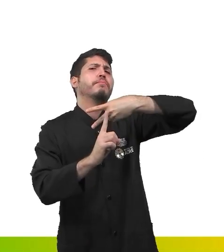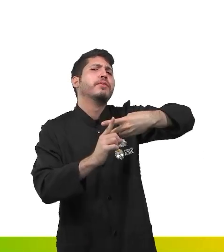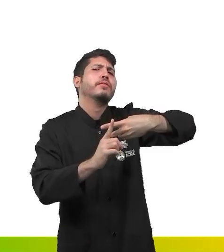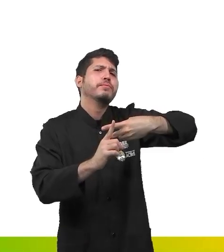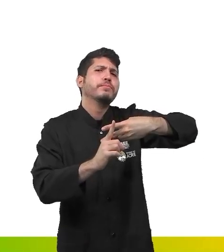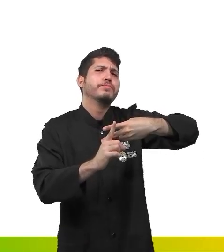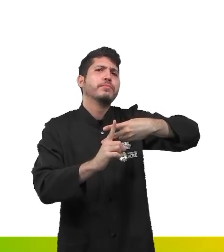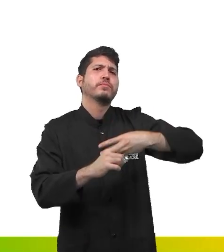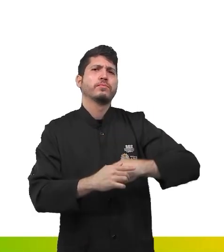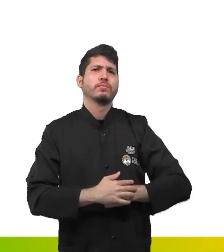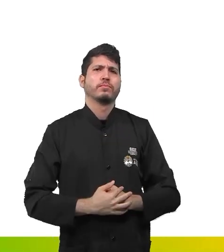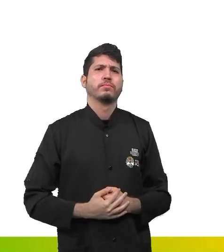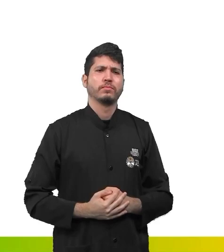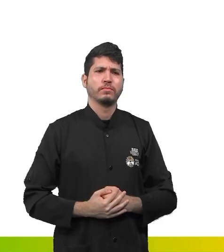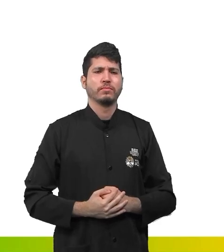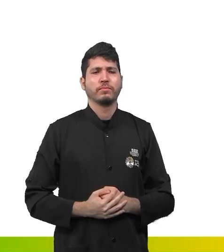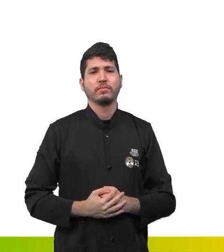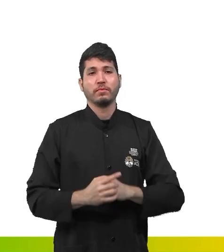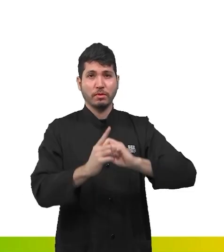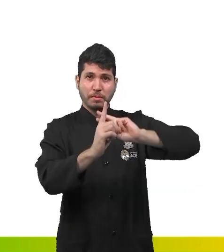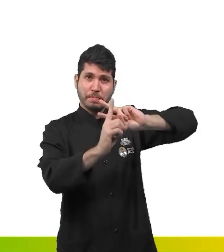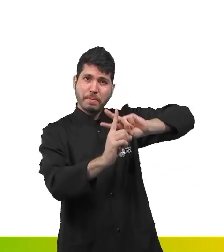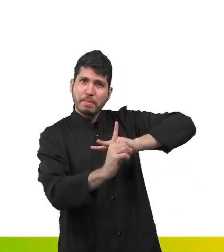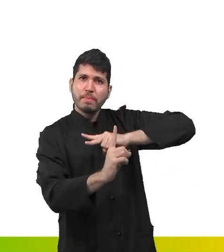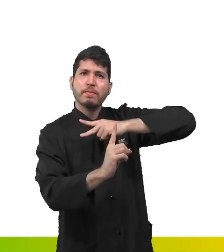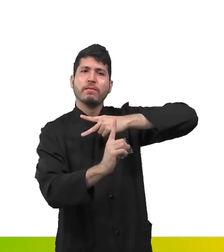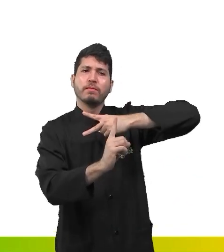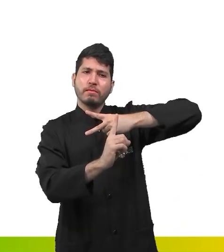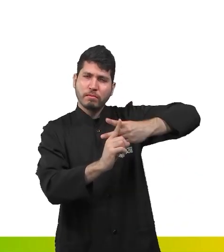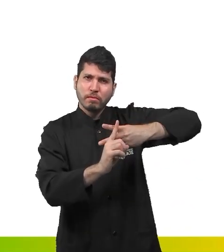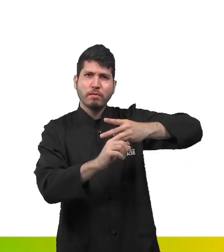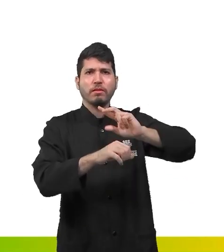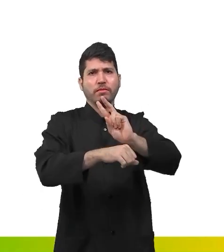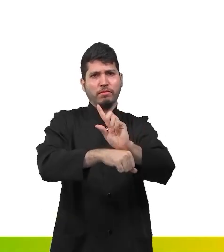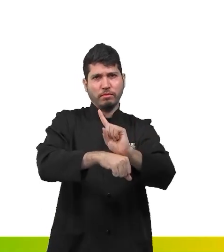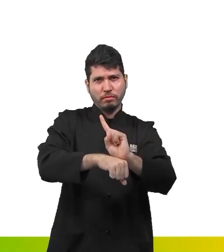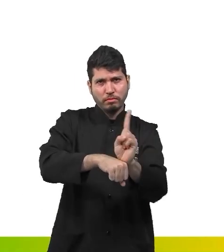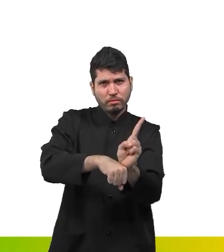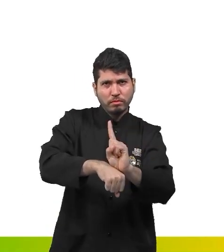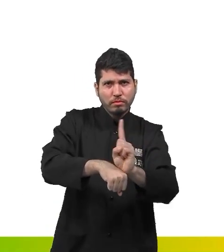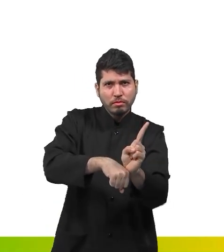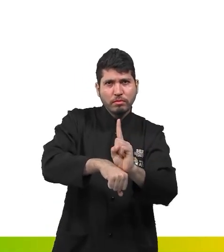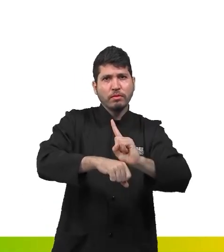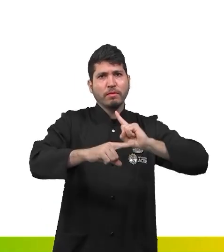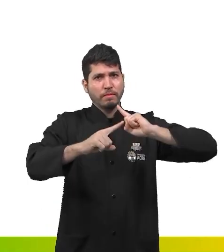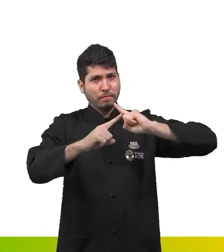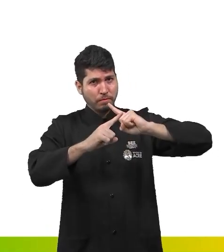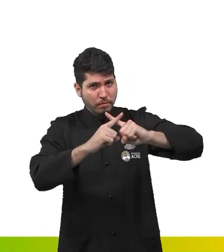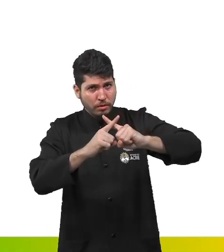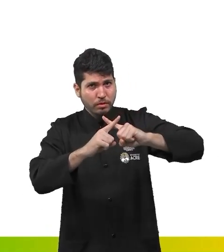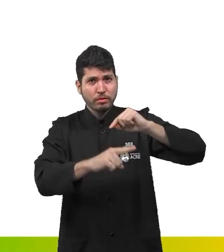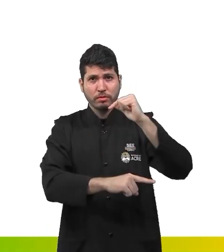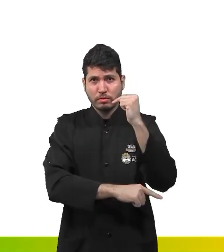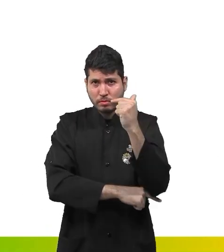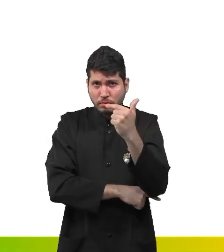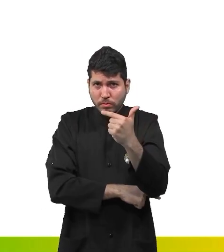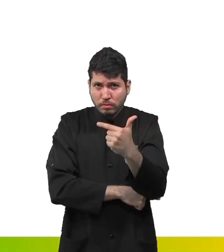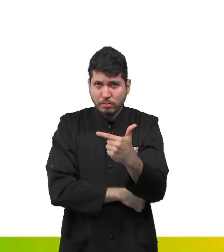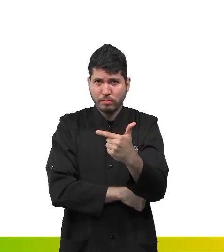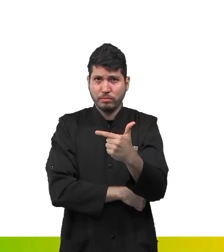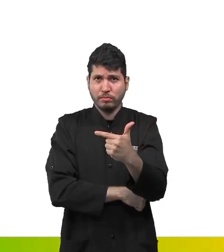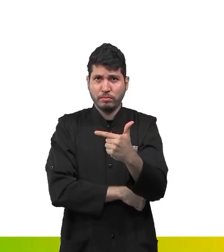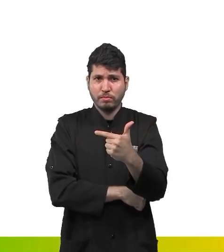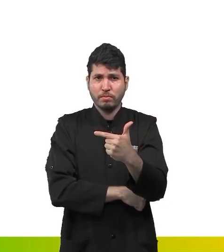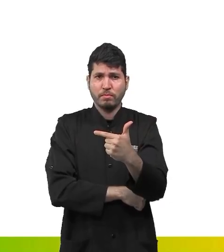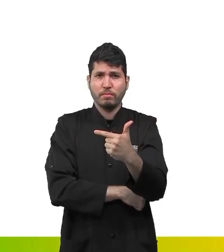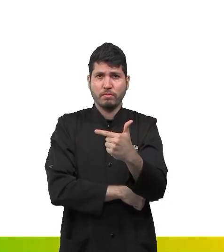Nesse caso aqui, ó, ele dobrou a velocidade. Vezes 2. Já aqui